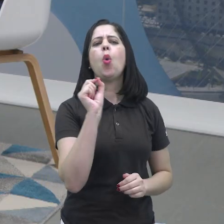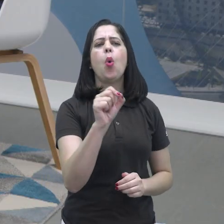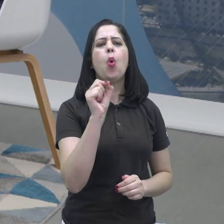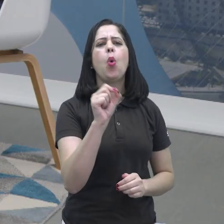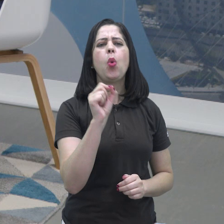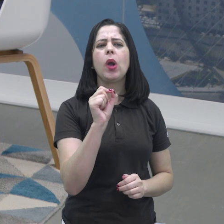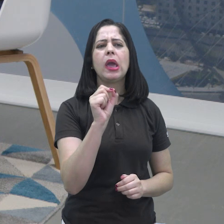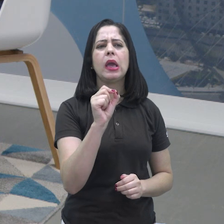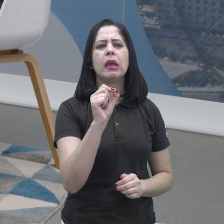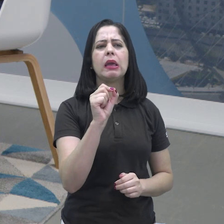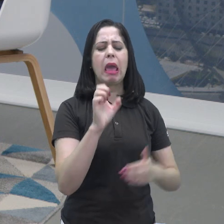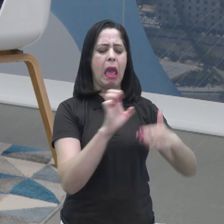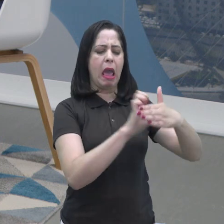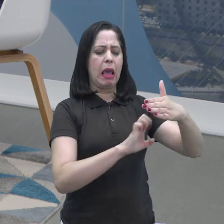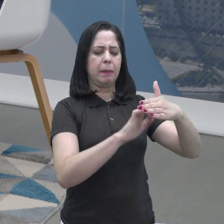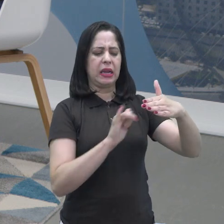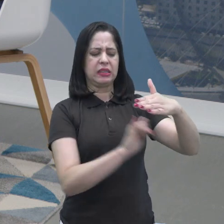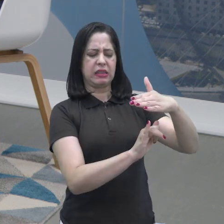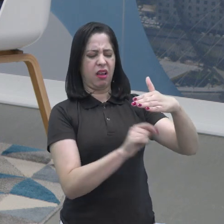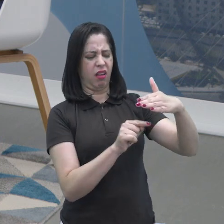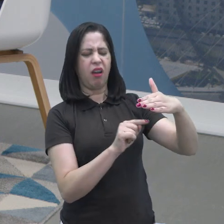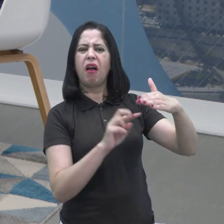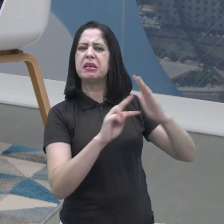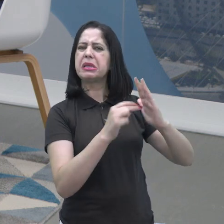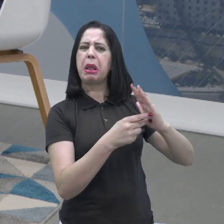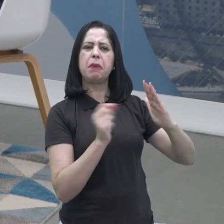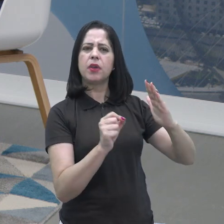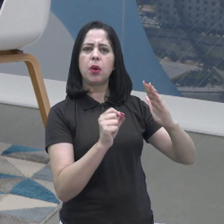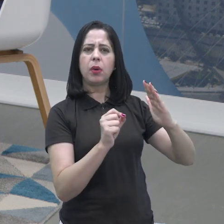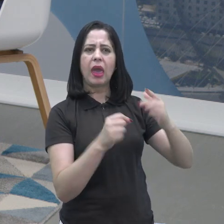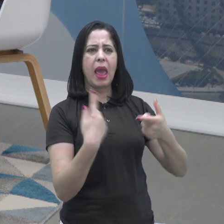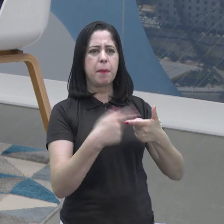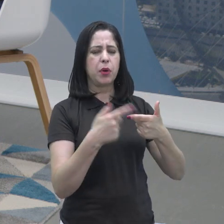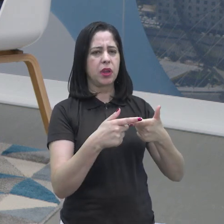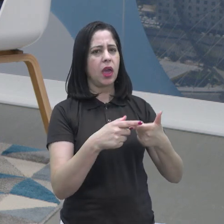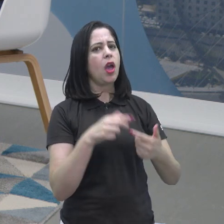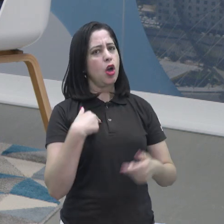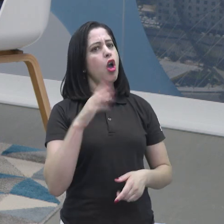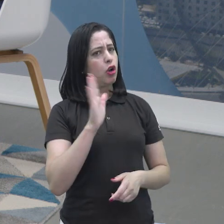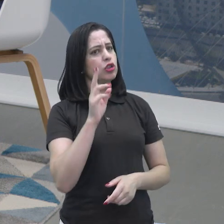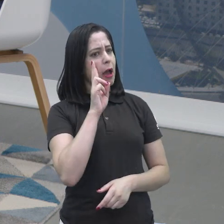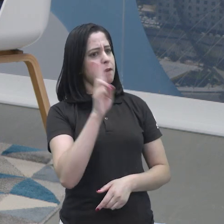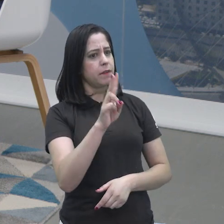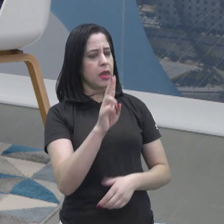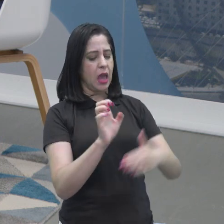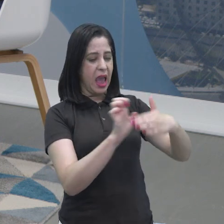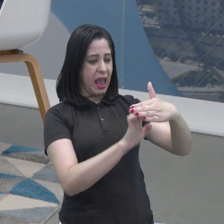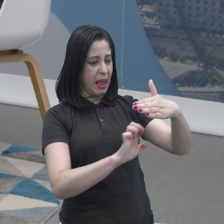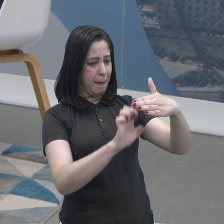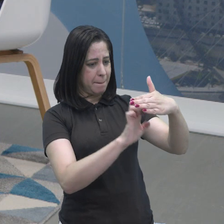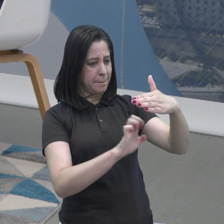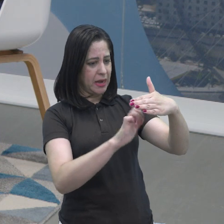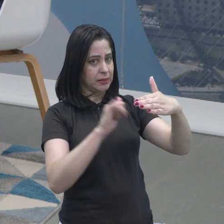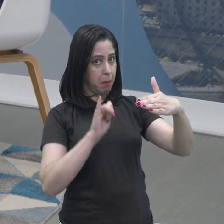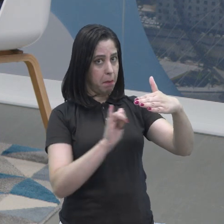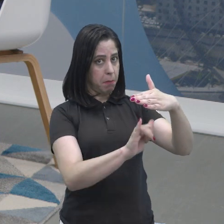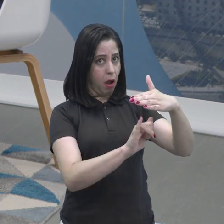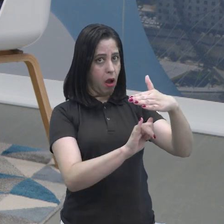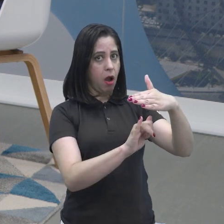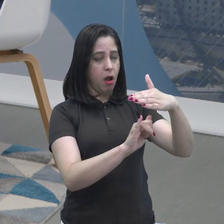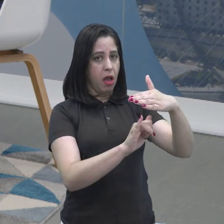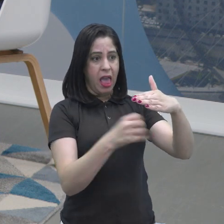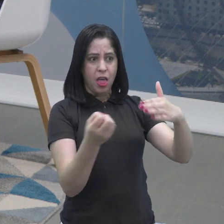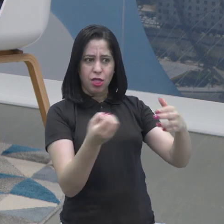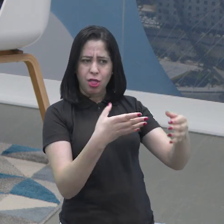o que são, afinal, as startups? A gente escuta tanto falar sobre esse novo formato de empresa, né? Que são